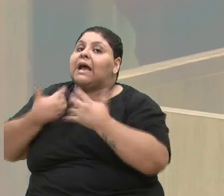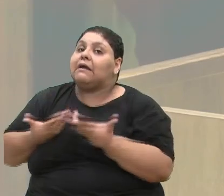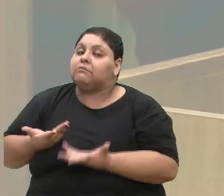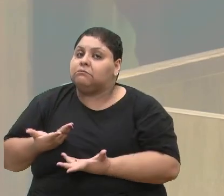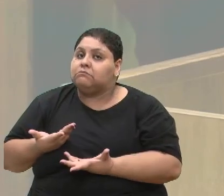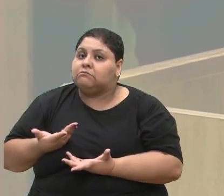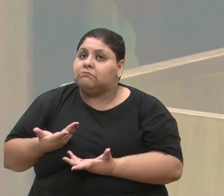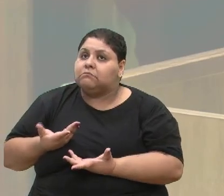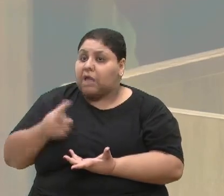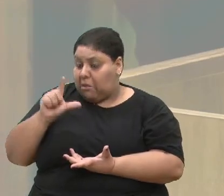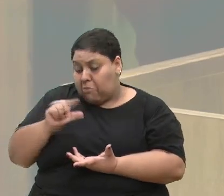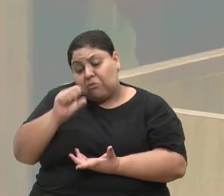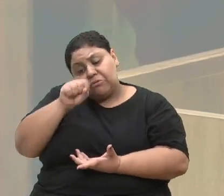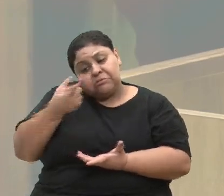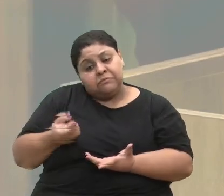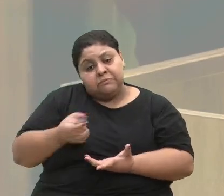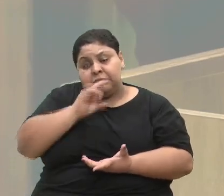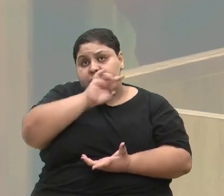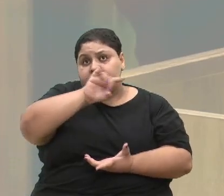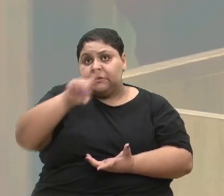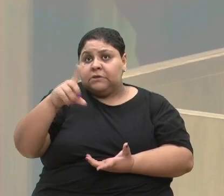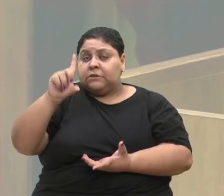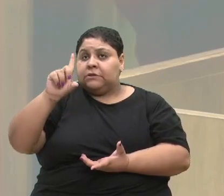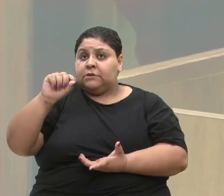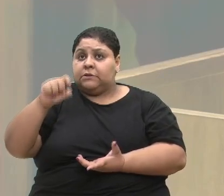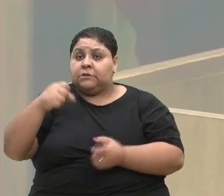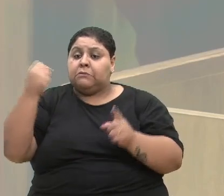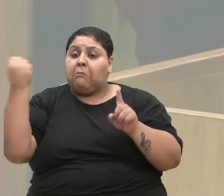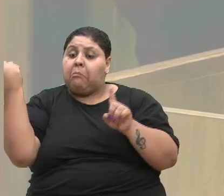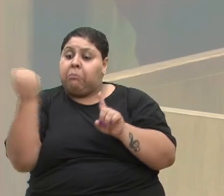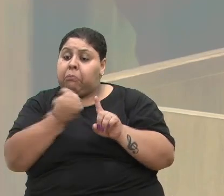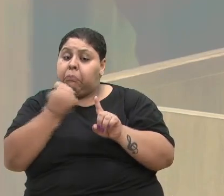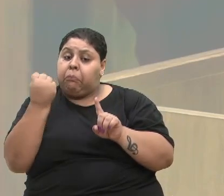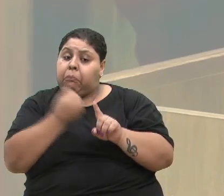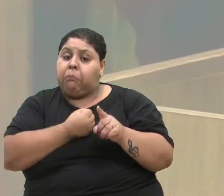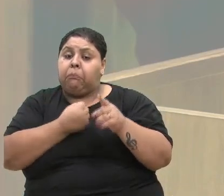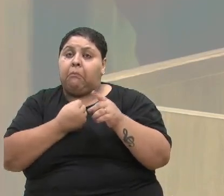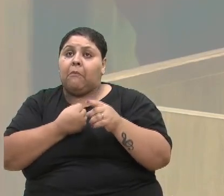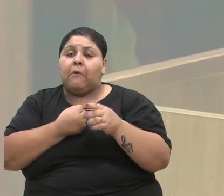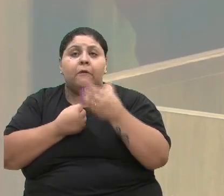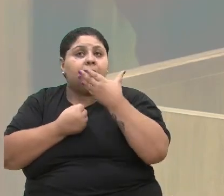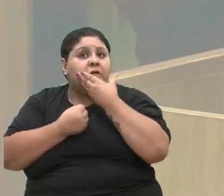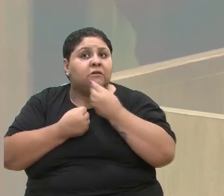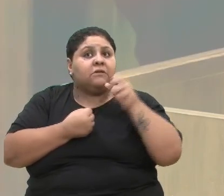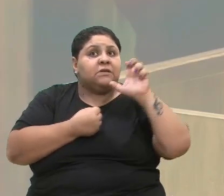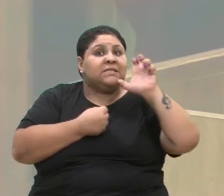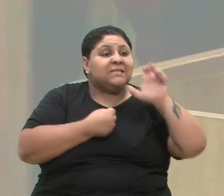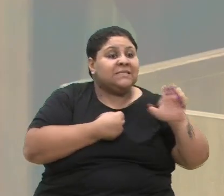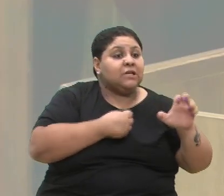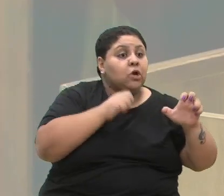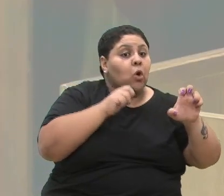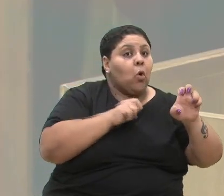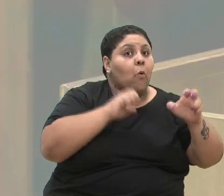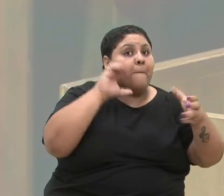É pouco, sim. Para cada 100 mulheres que apanha do marido, tem 5 maridos que apanham da